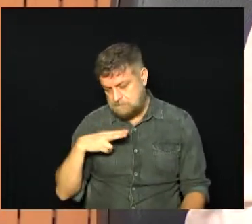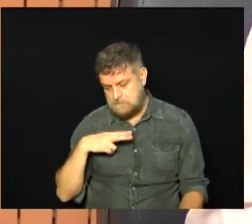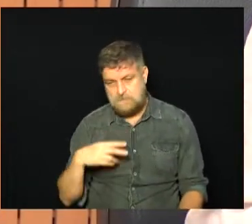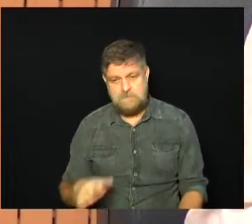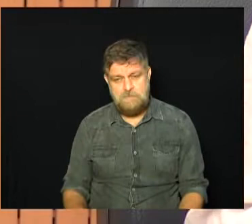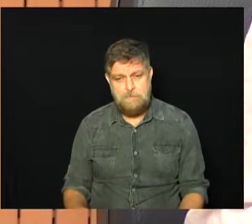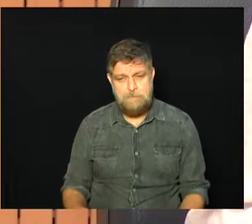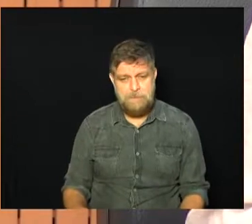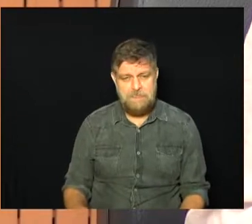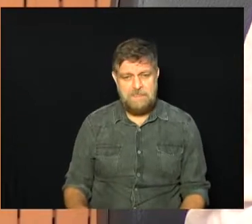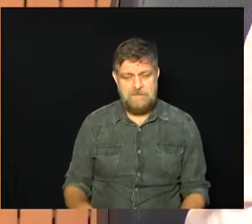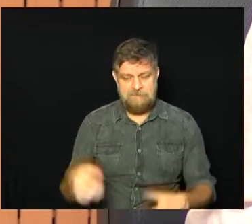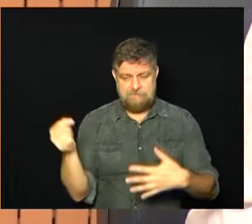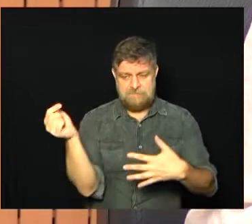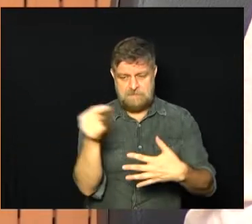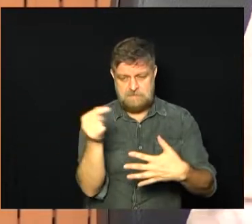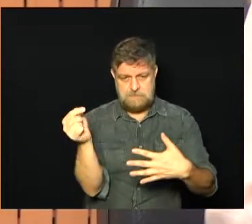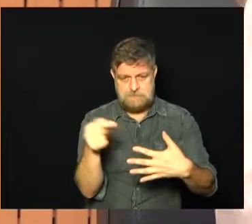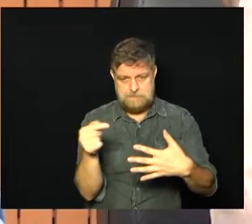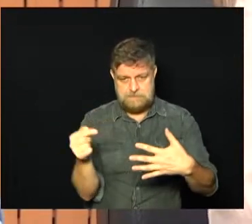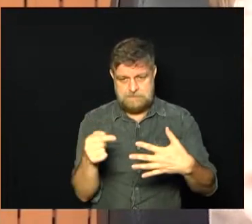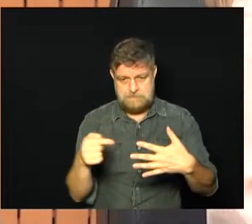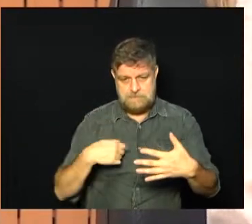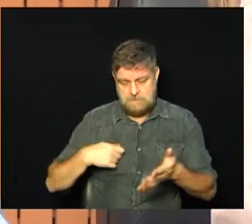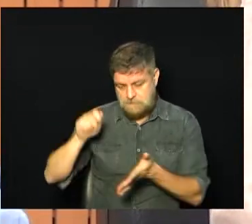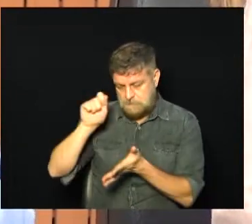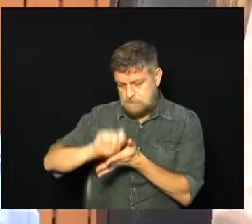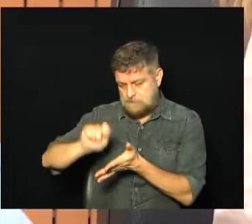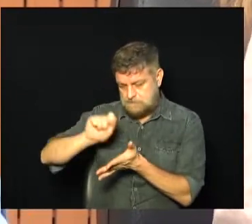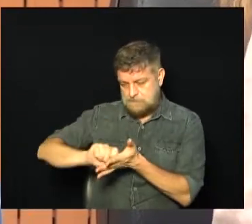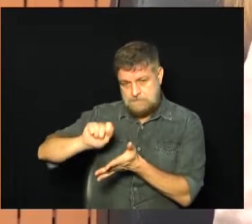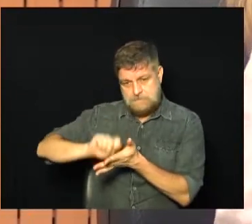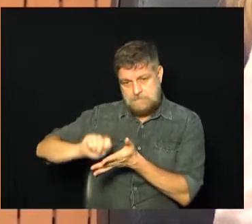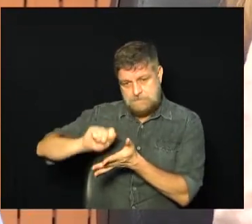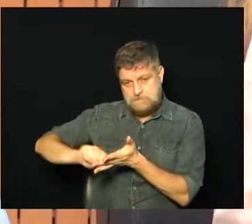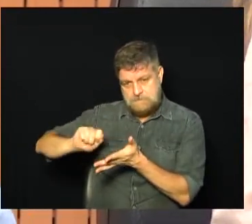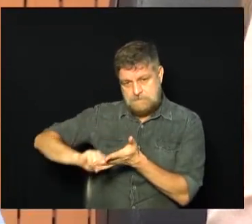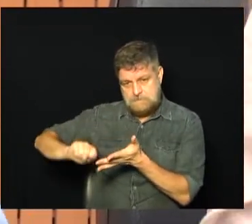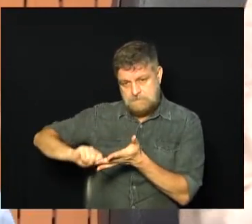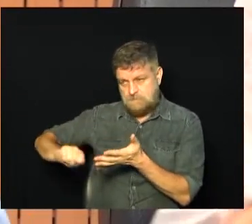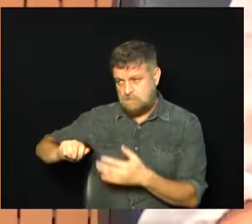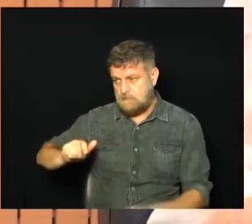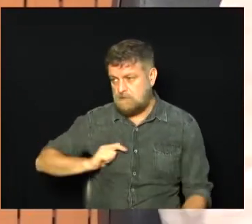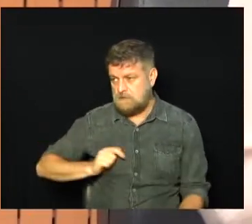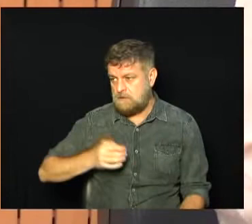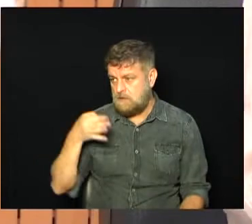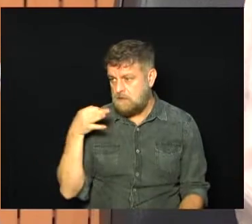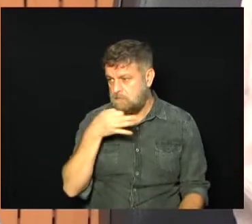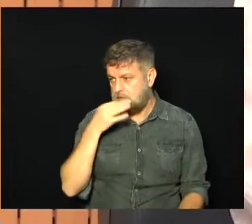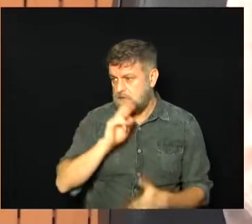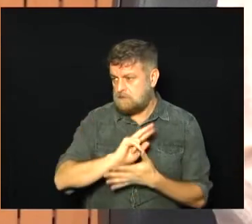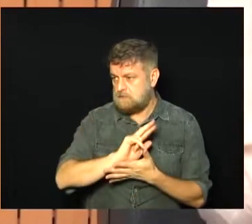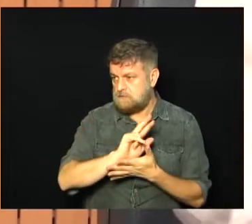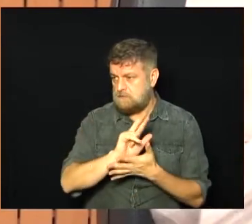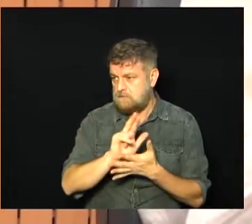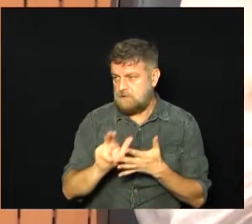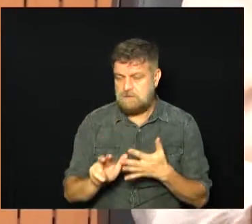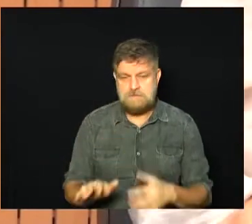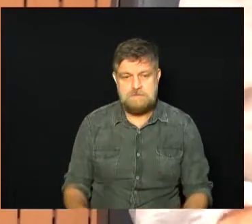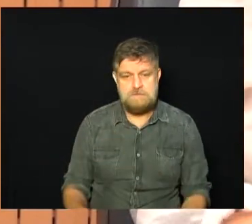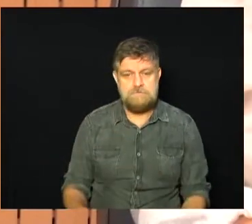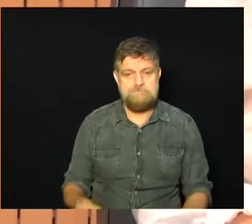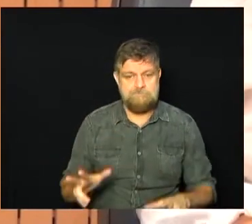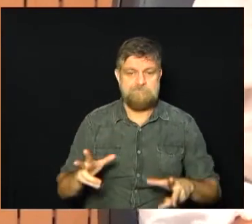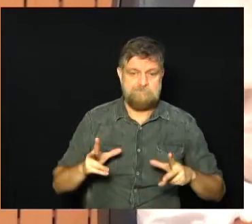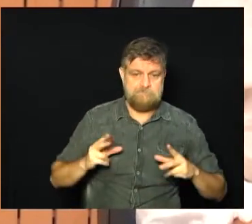e só pontuar algumas coisas que eu fui anotando aqui de diversas falas, né, que merece